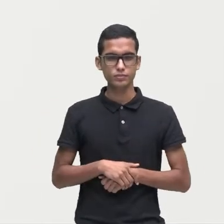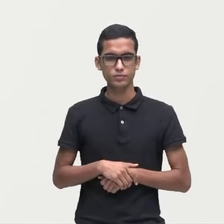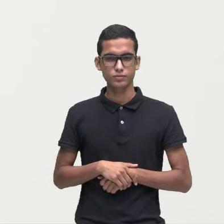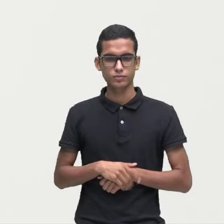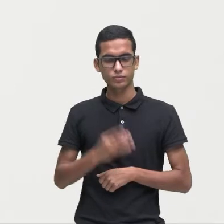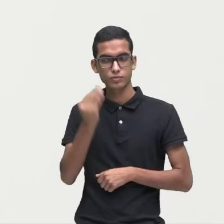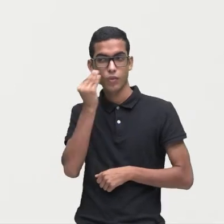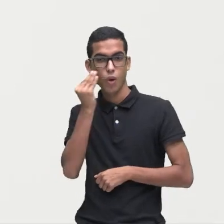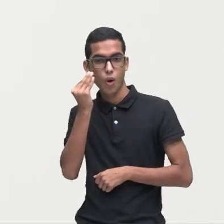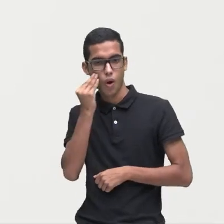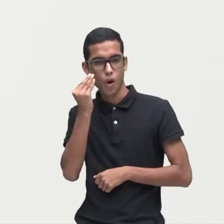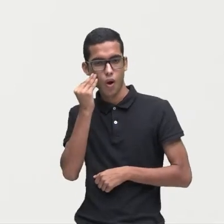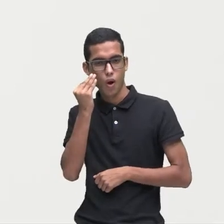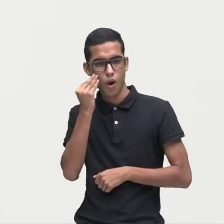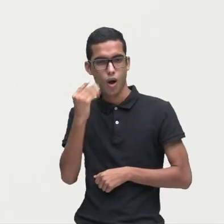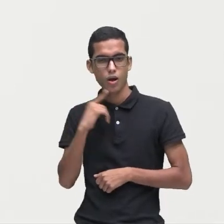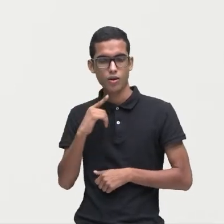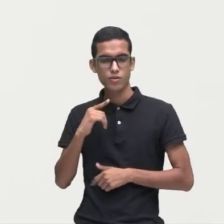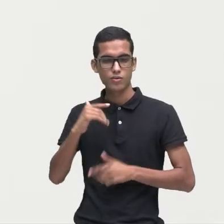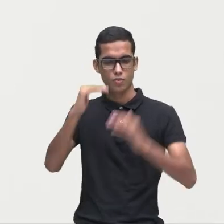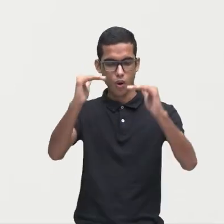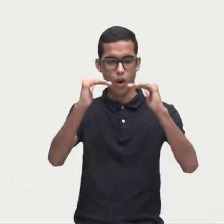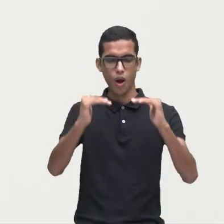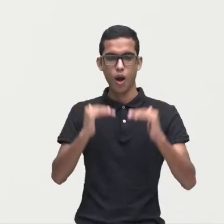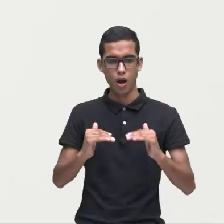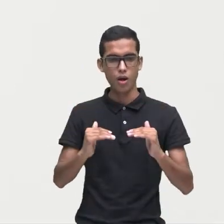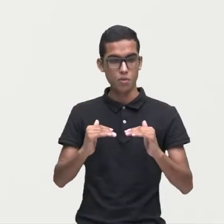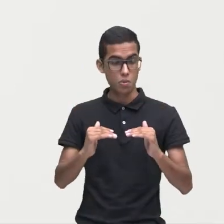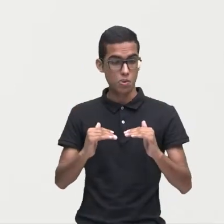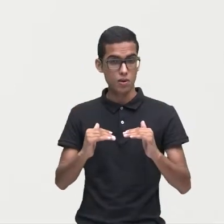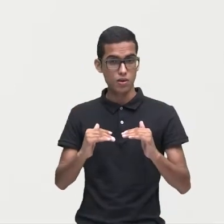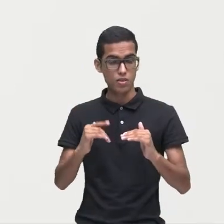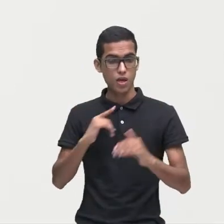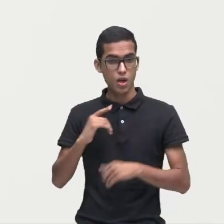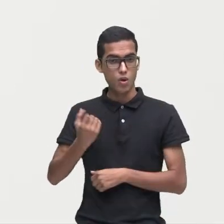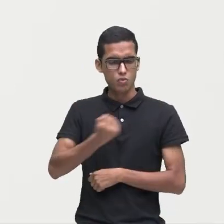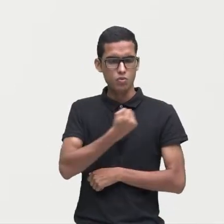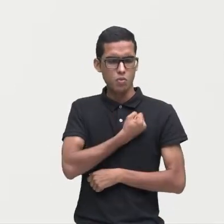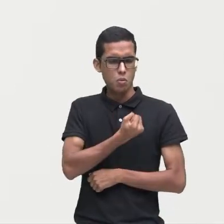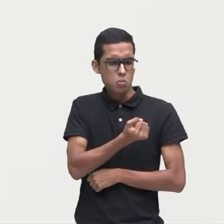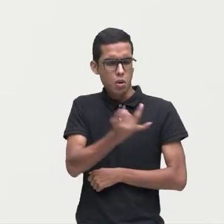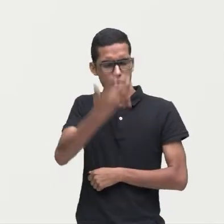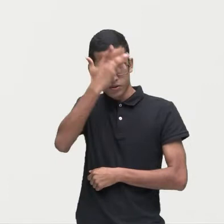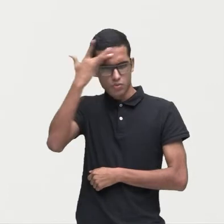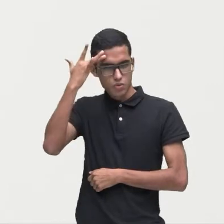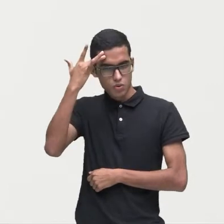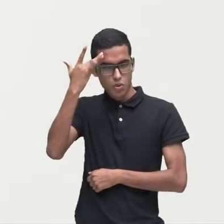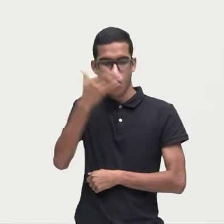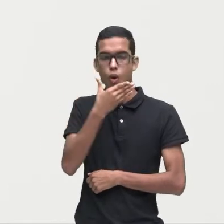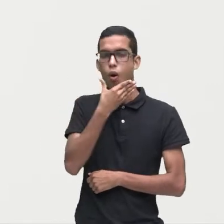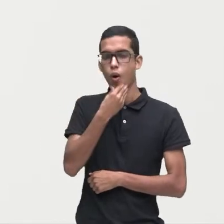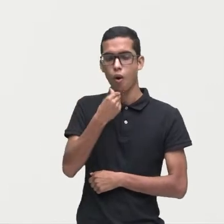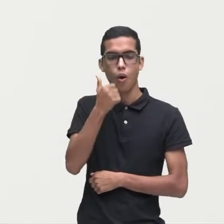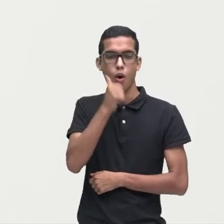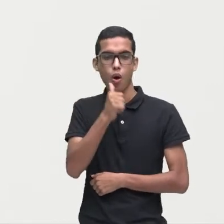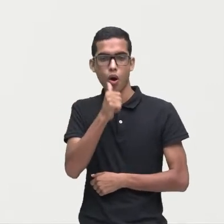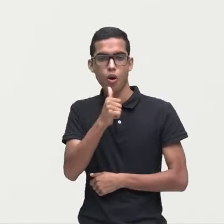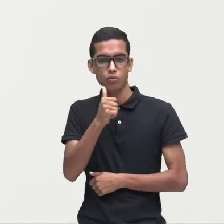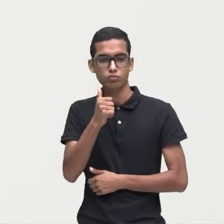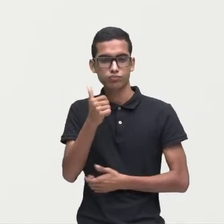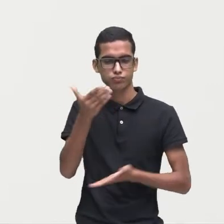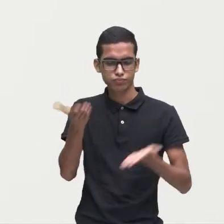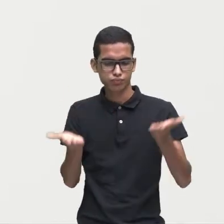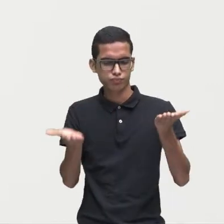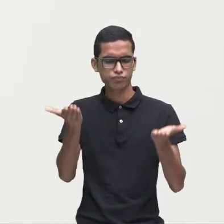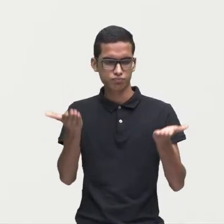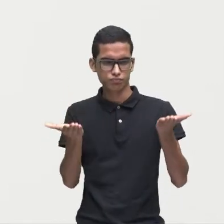que a tabela tem essa inversão aqui. Você tem o número de mulheres e homens em equilíbrio, mas